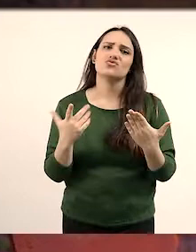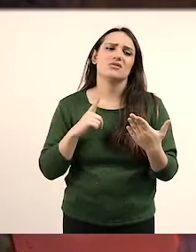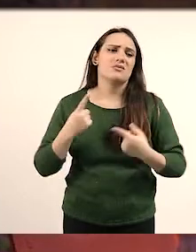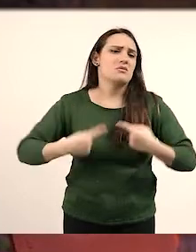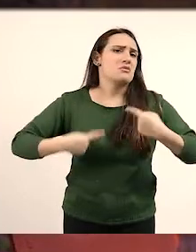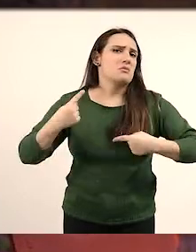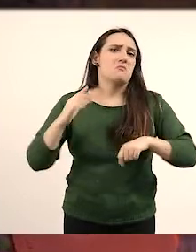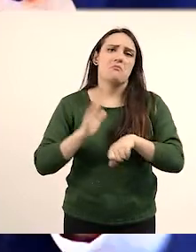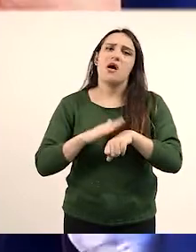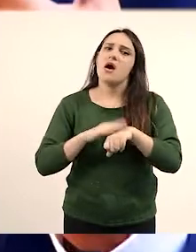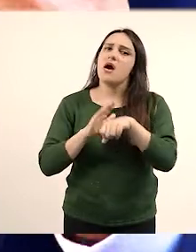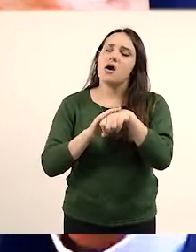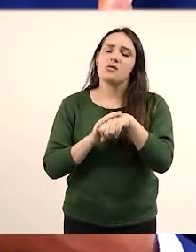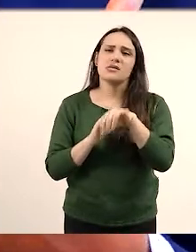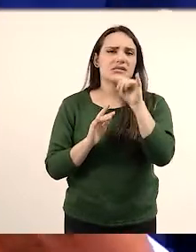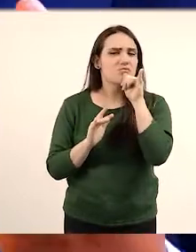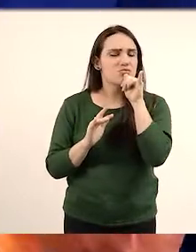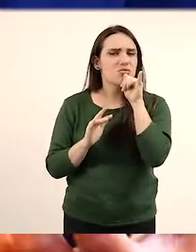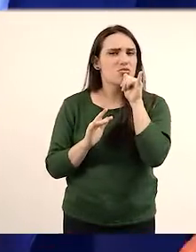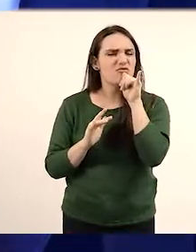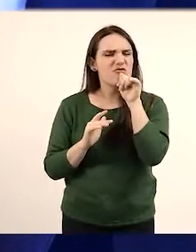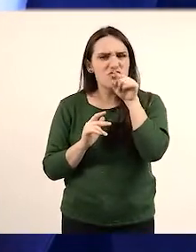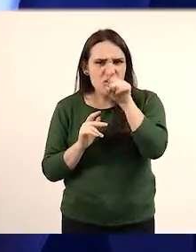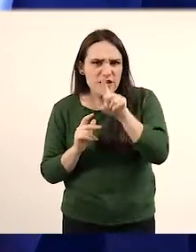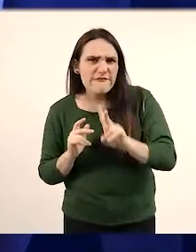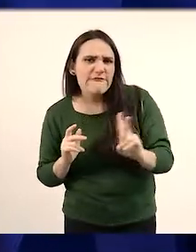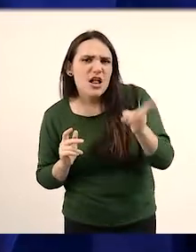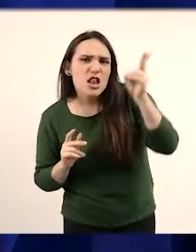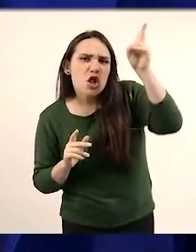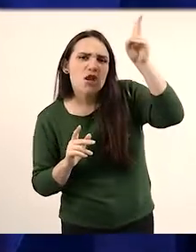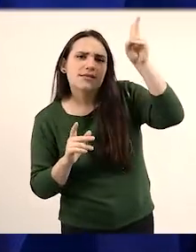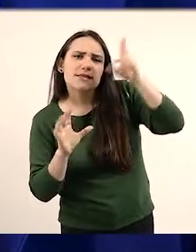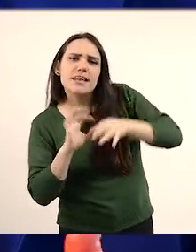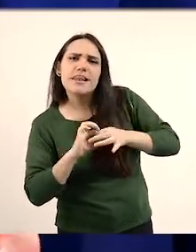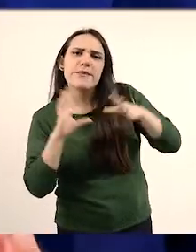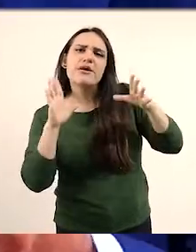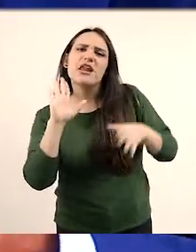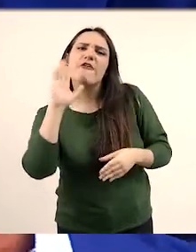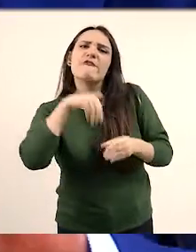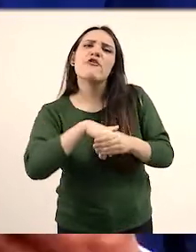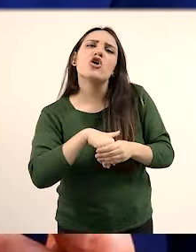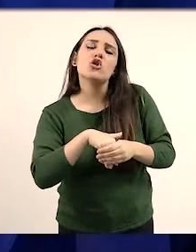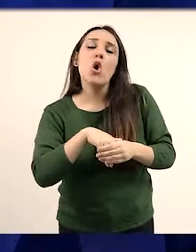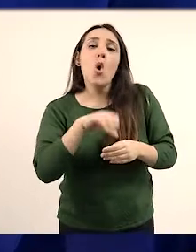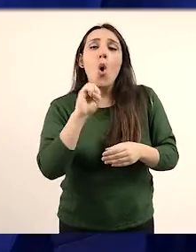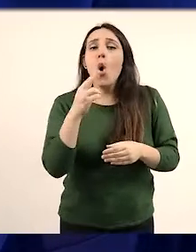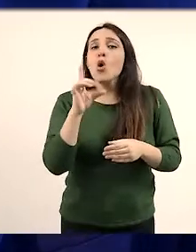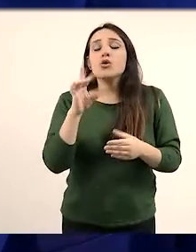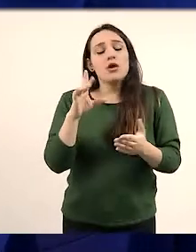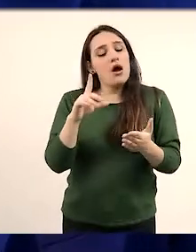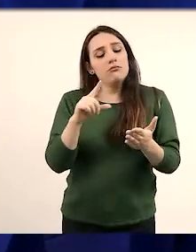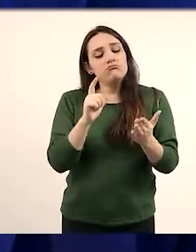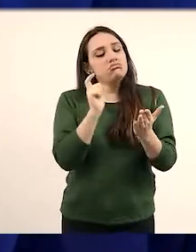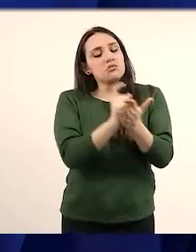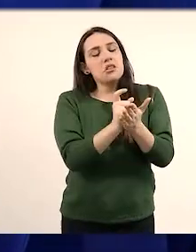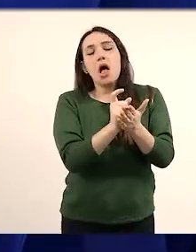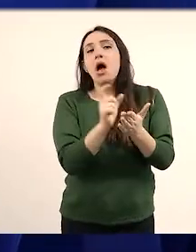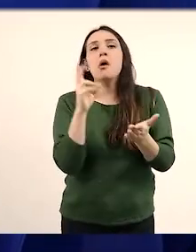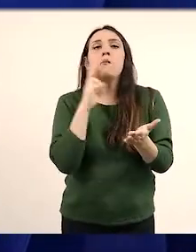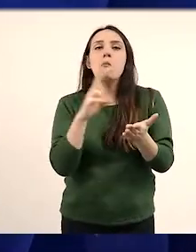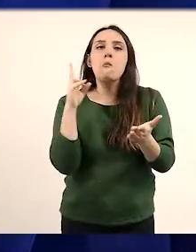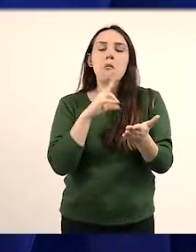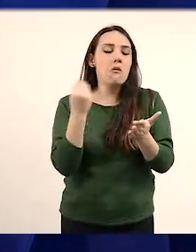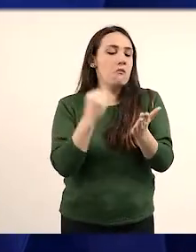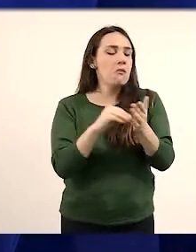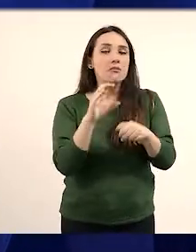passa em saber se nós realmente valorizamos a democracia ou se ela é apenas uma folha de papel na Constituição. Qual é